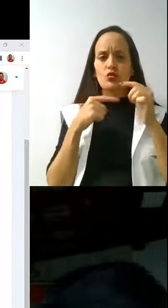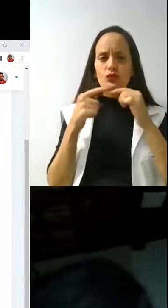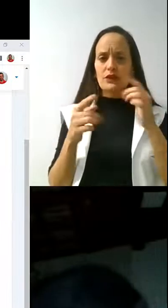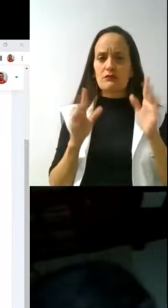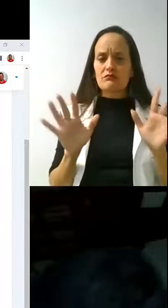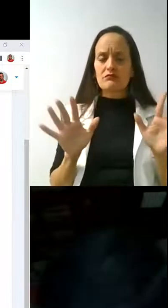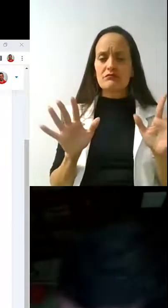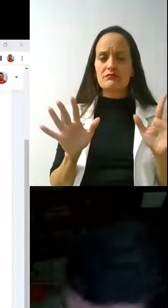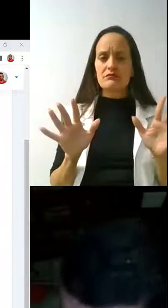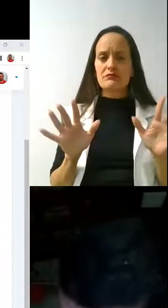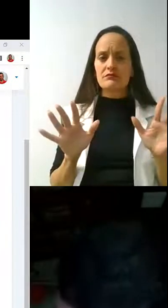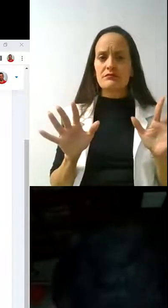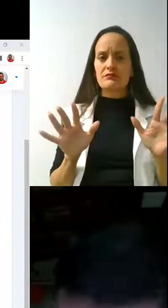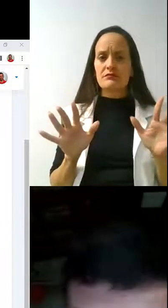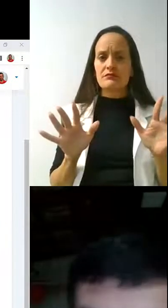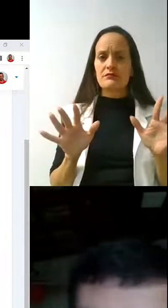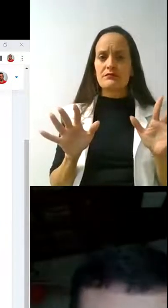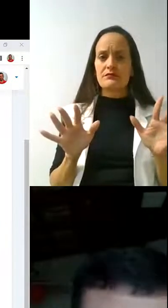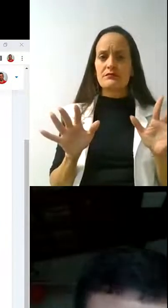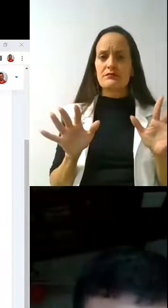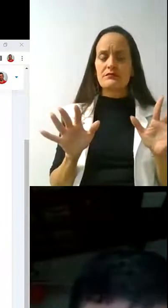agora?